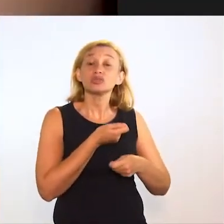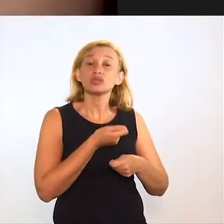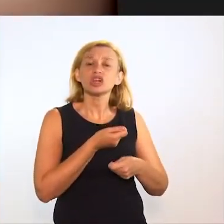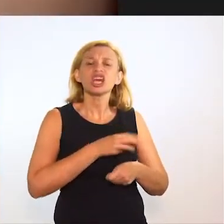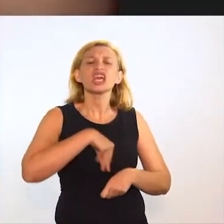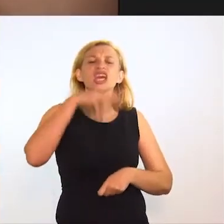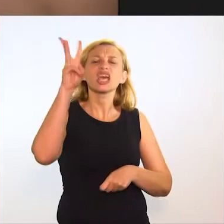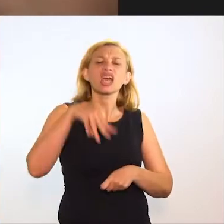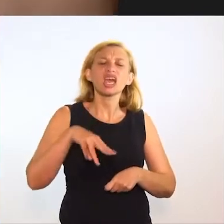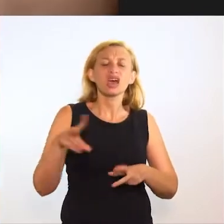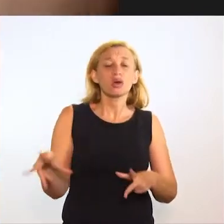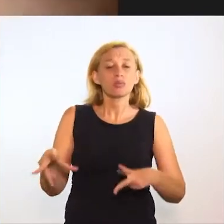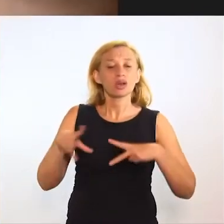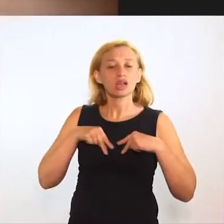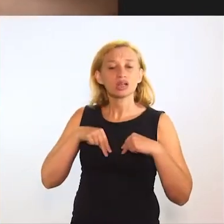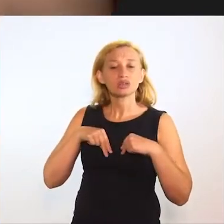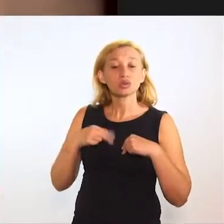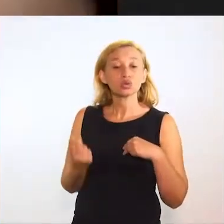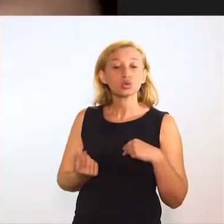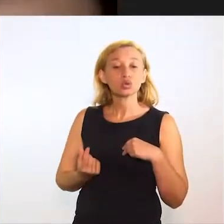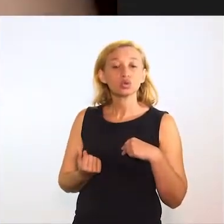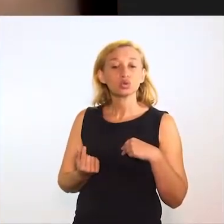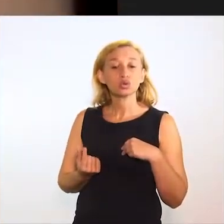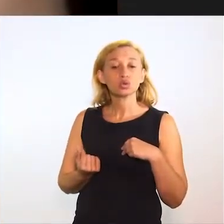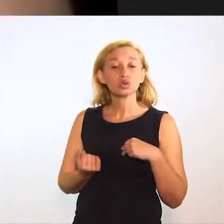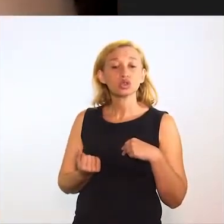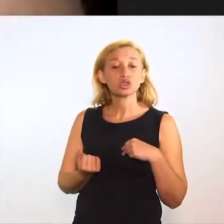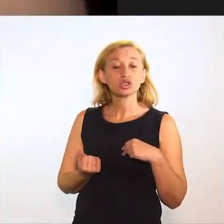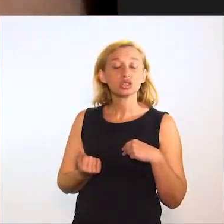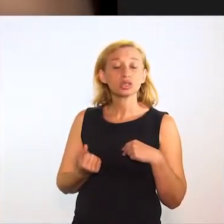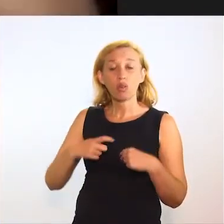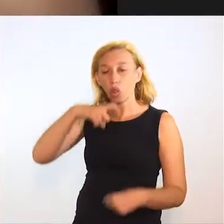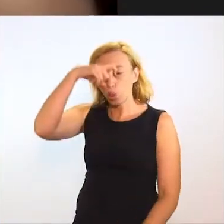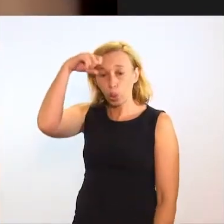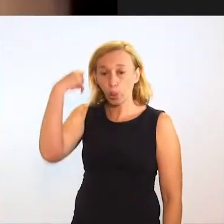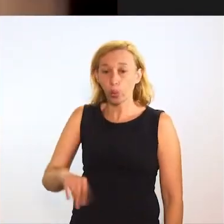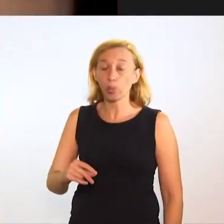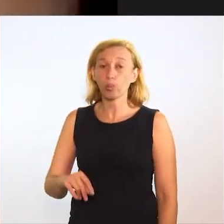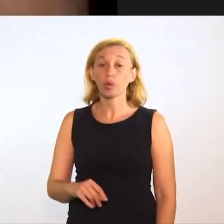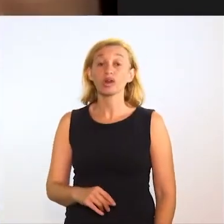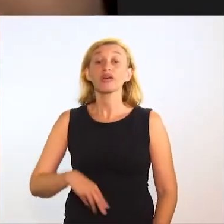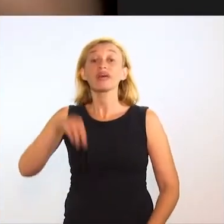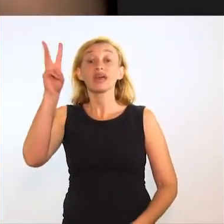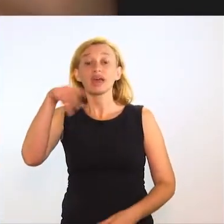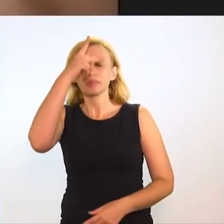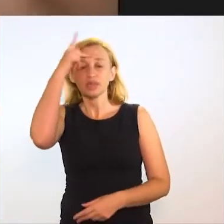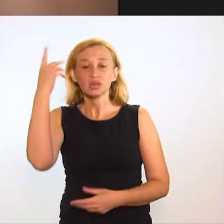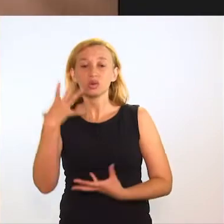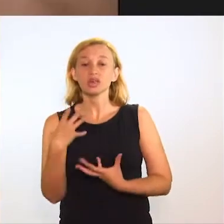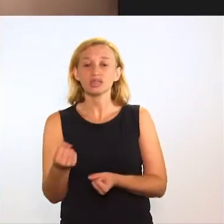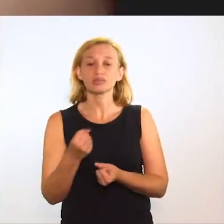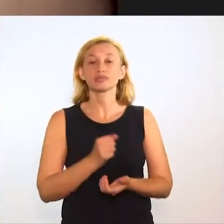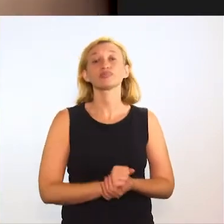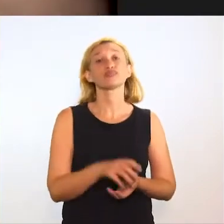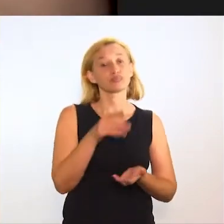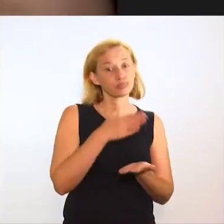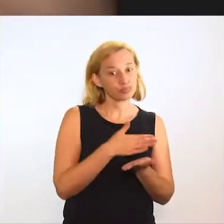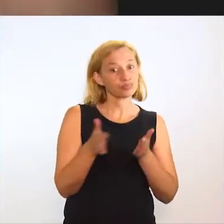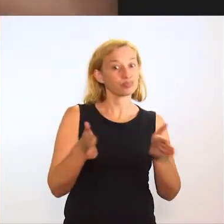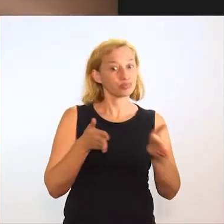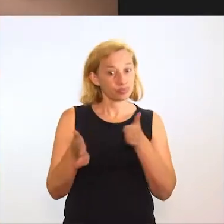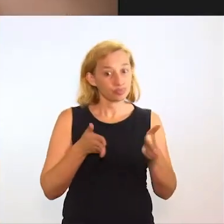são os merecedores do nosso tão suado dinheiro? Então, assim, é um período de